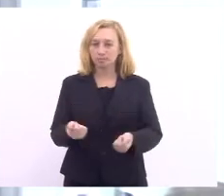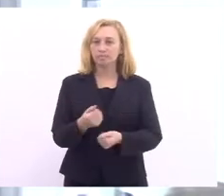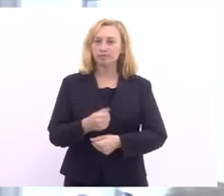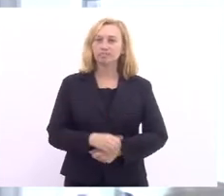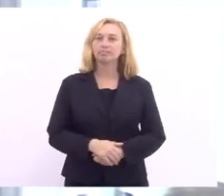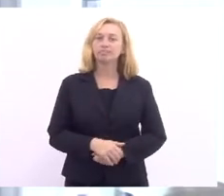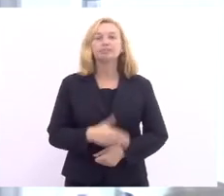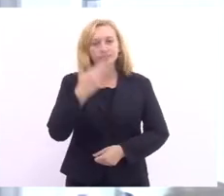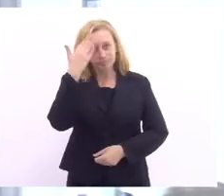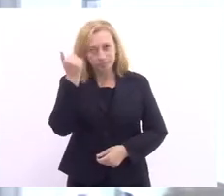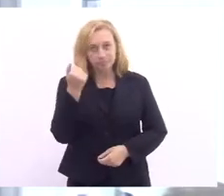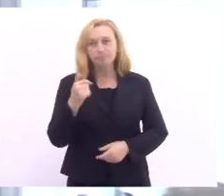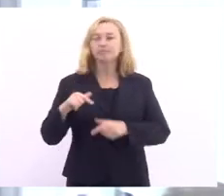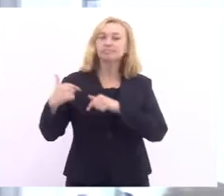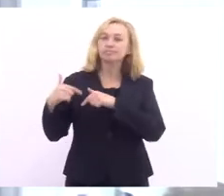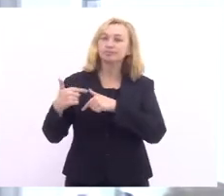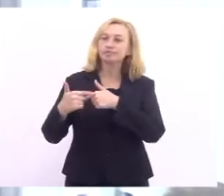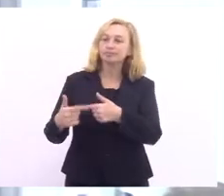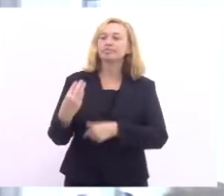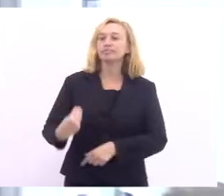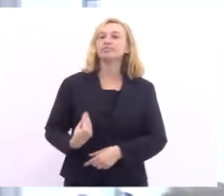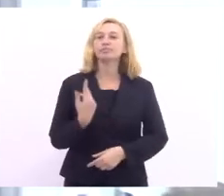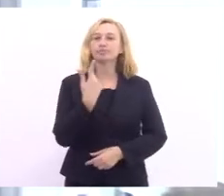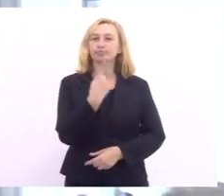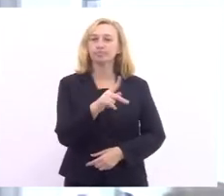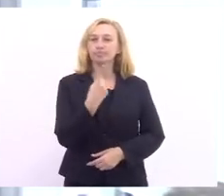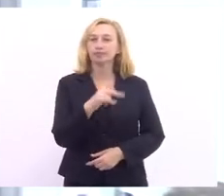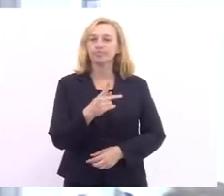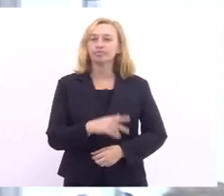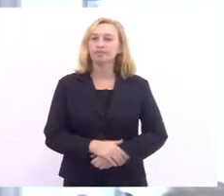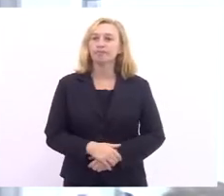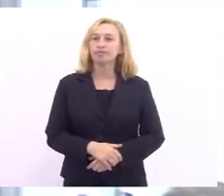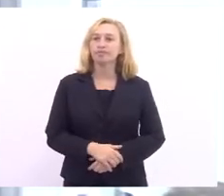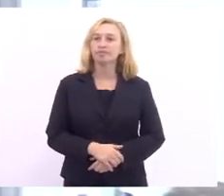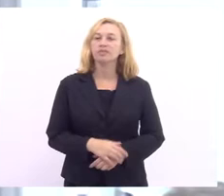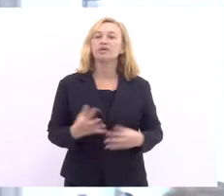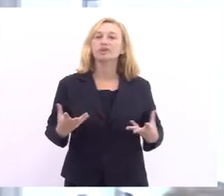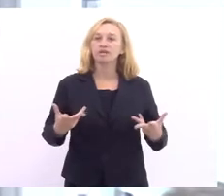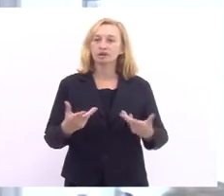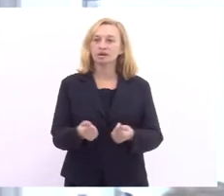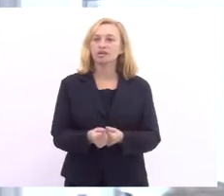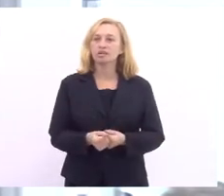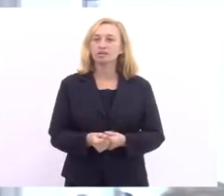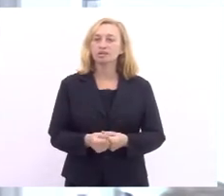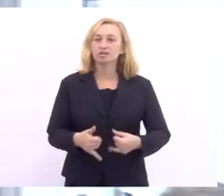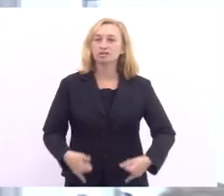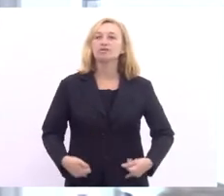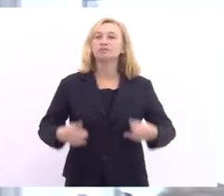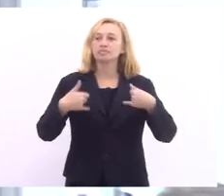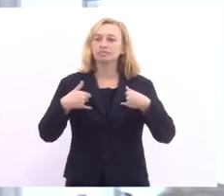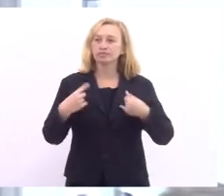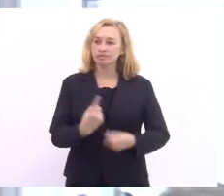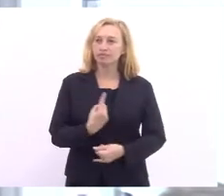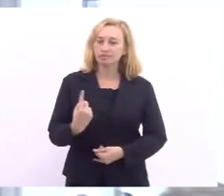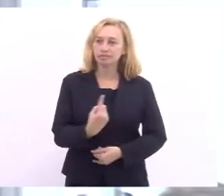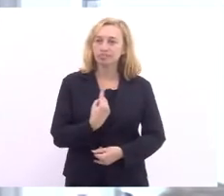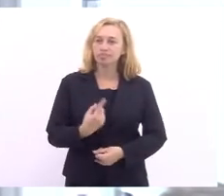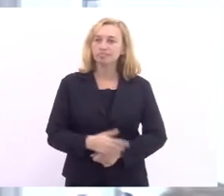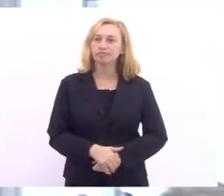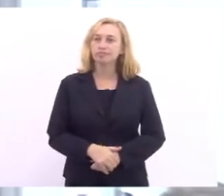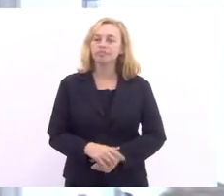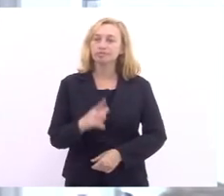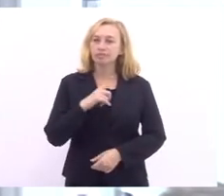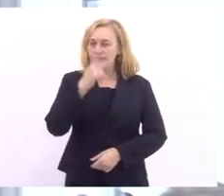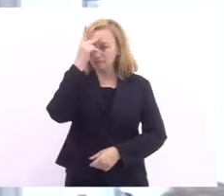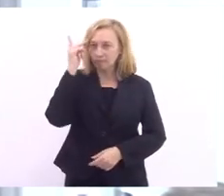né sabendo a trajetória de vida dele né É fantástico não é isso que muito nos orgulha é